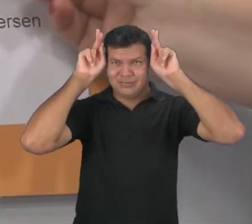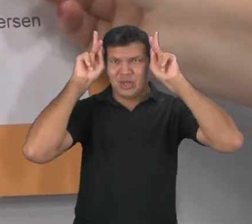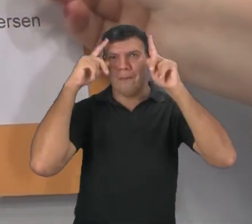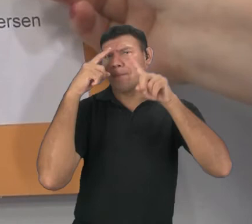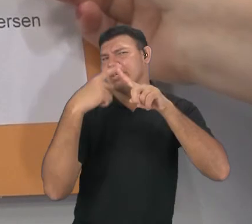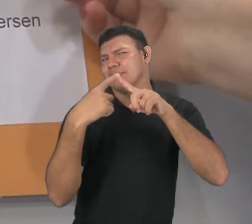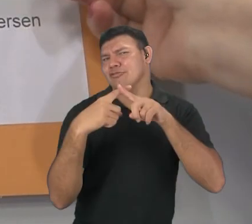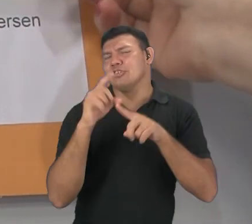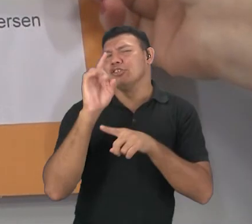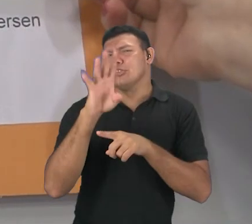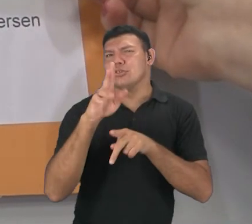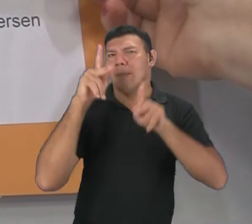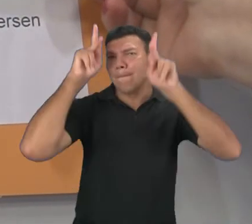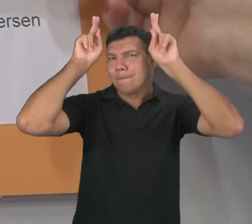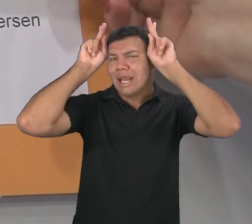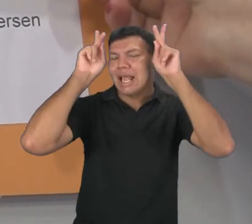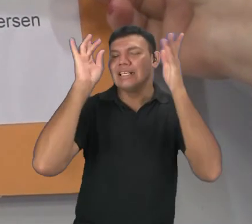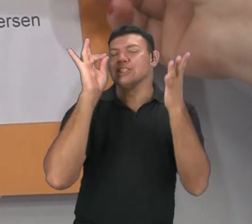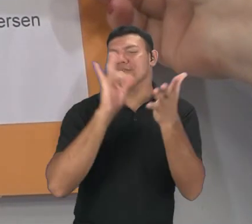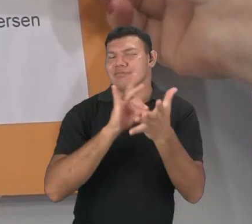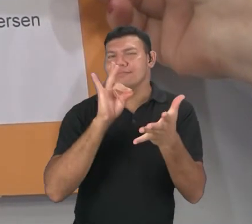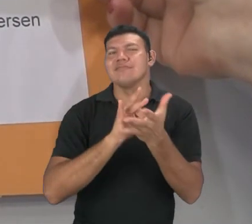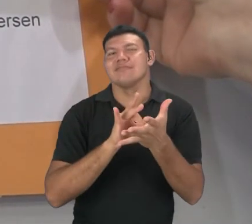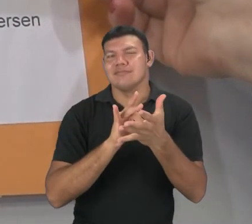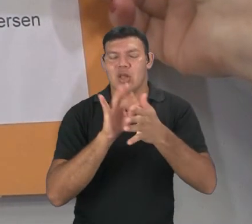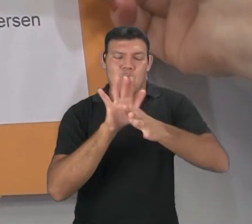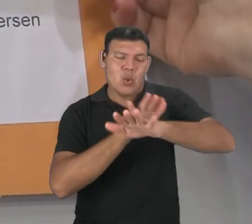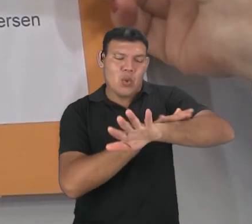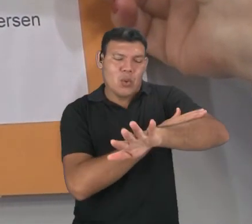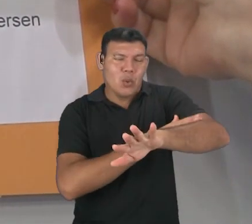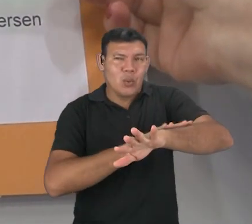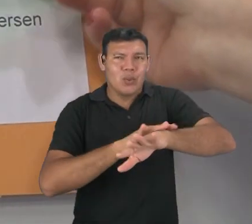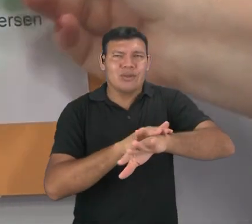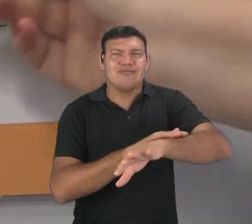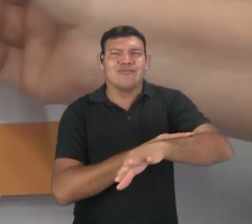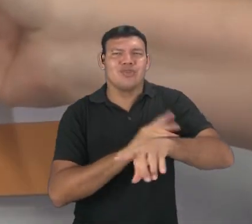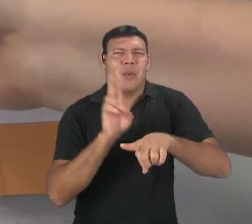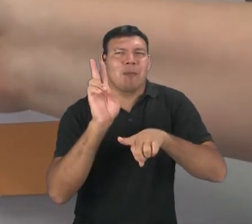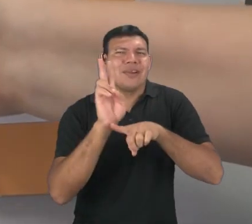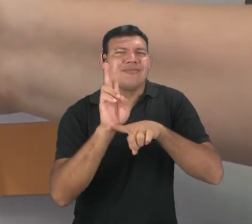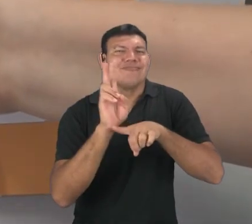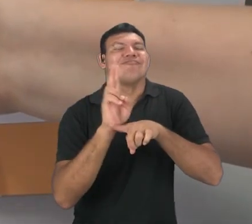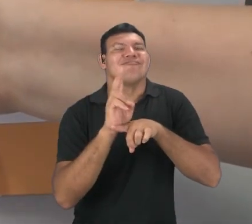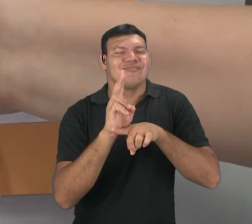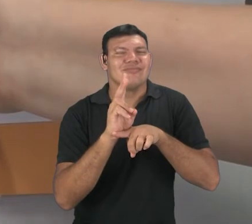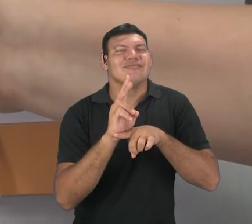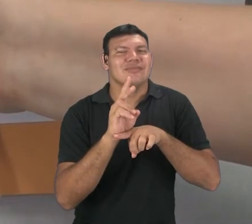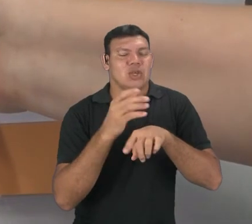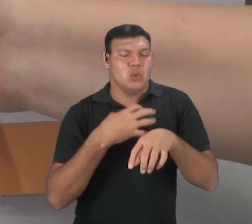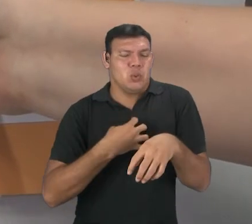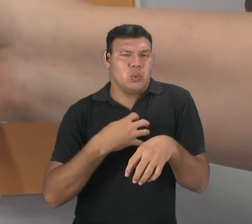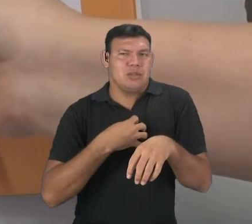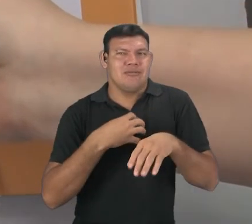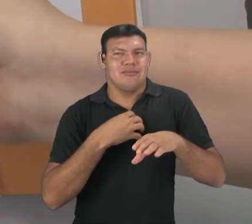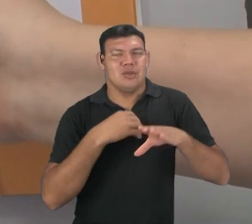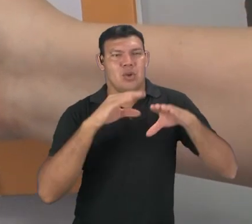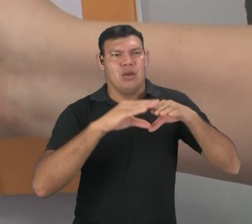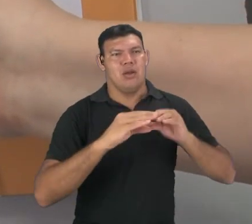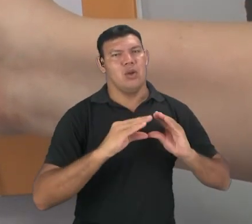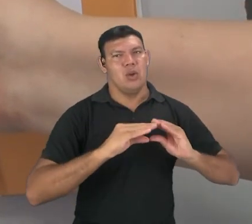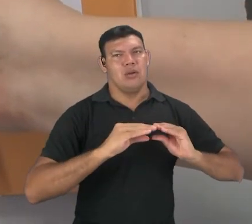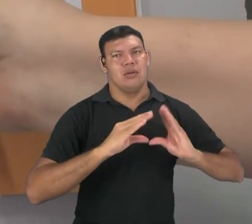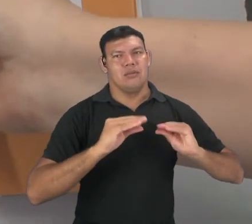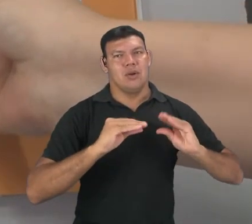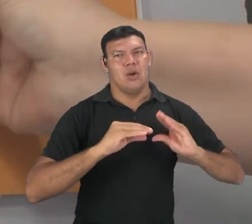uma princesa verdadeira teria pele tão sensível para sentir um grão de ervilha sobre 20